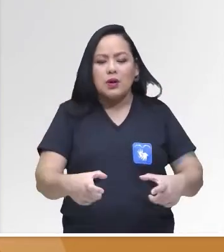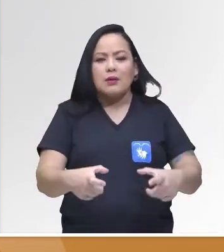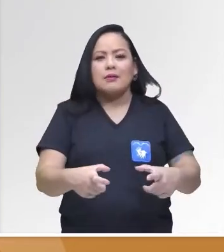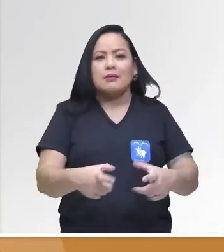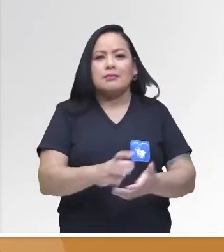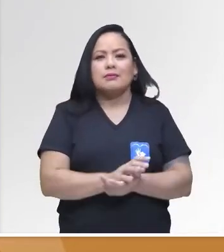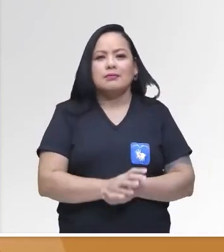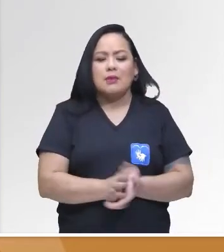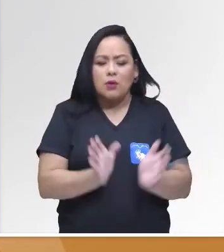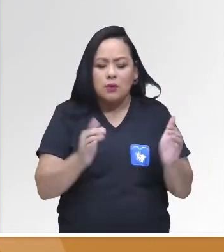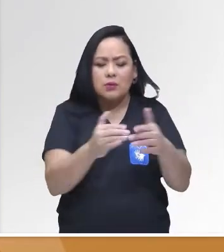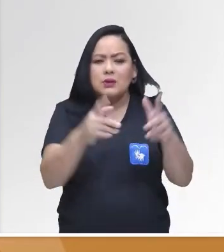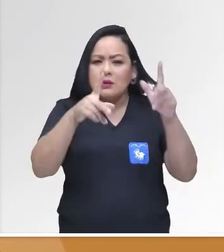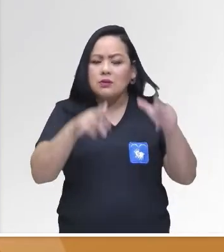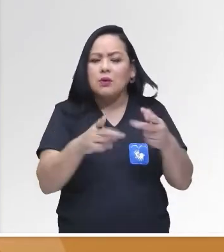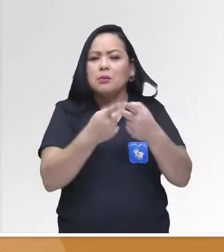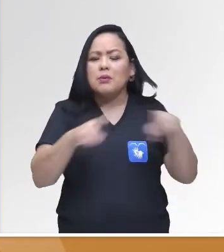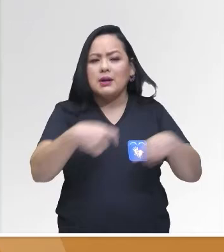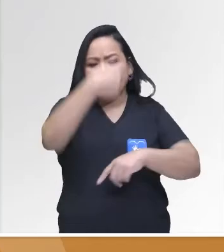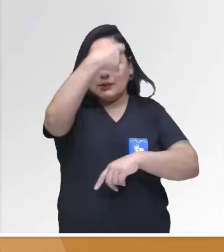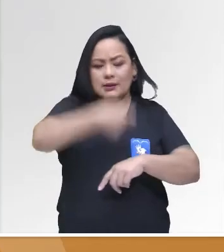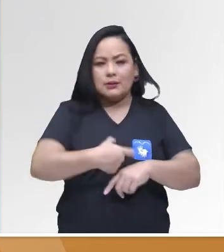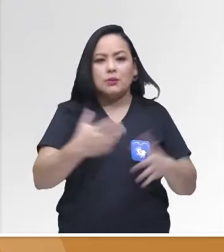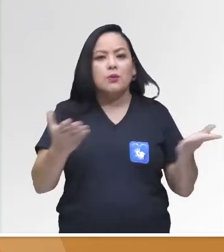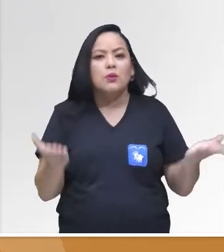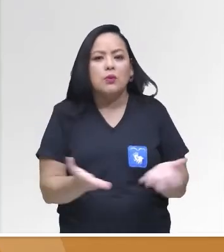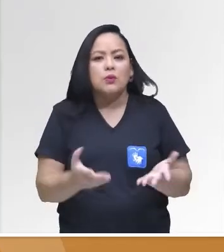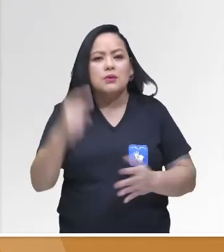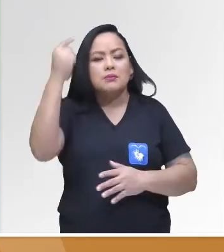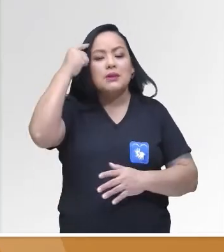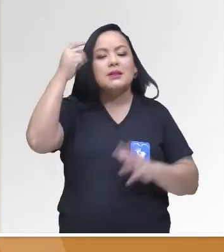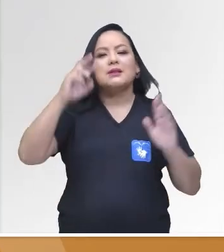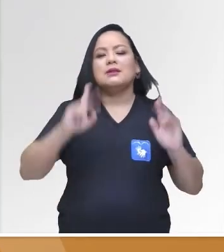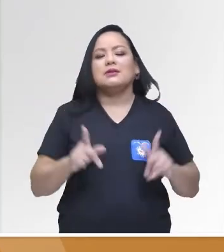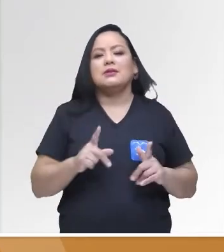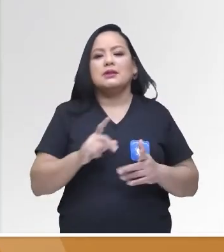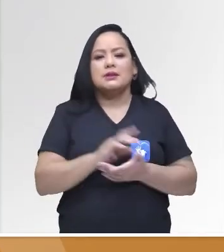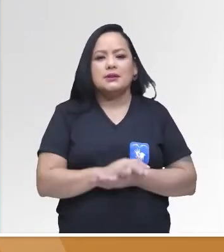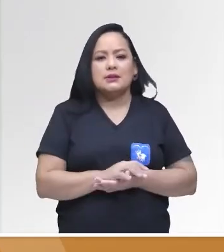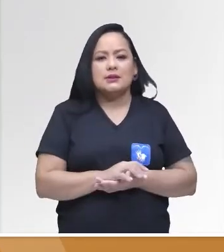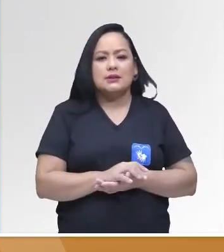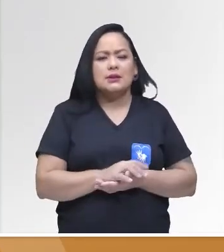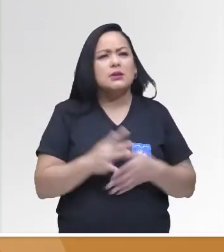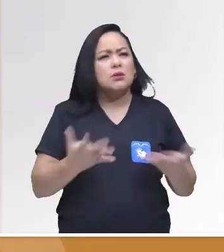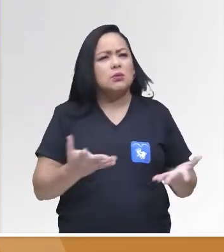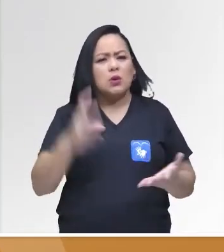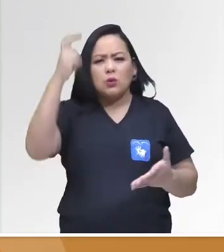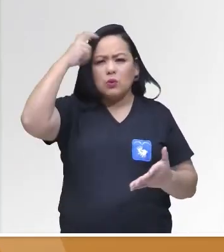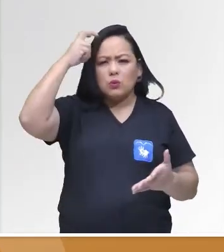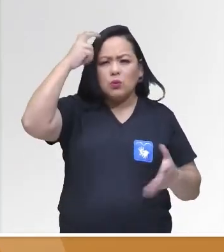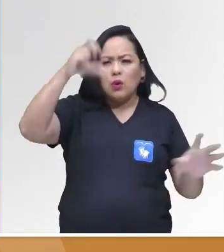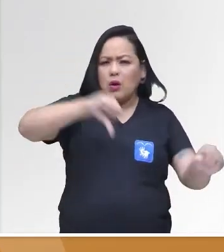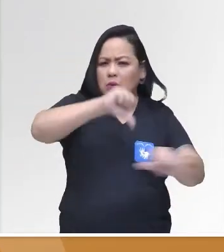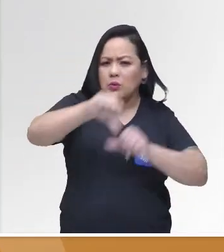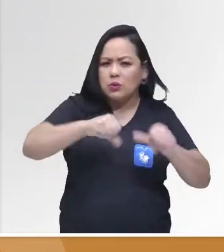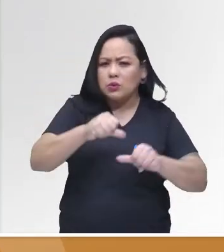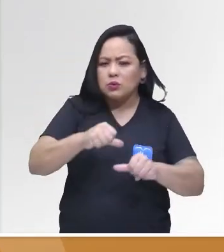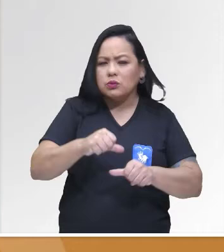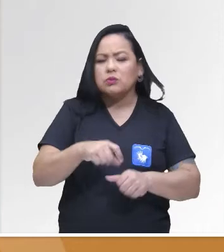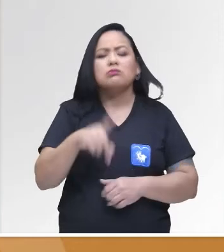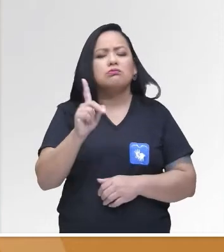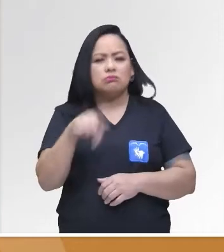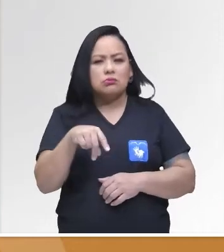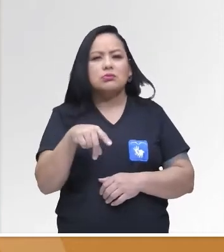mesma comunidade. Mas eu, hoje, penso diferente. Será que a cultura mudou?